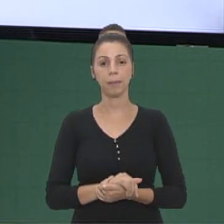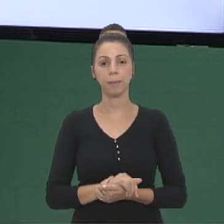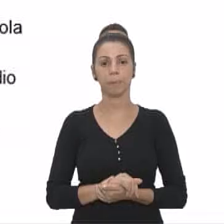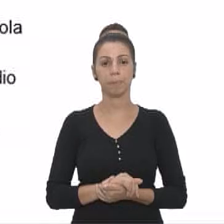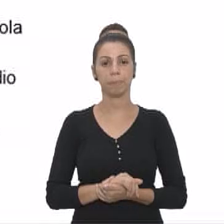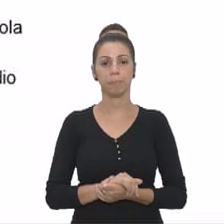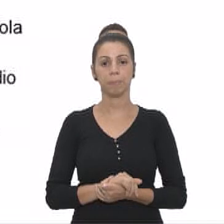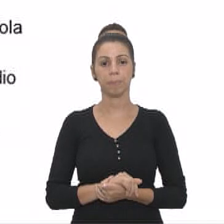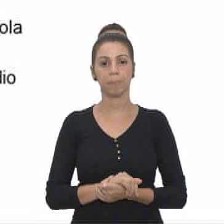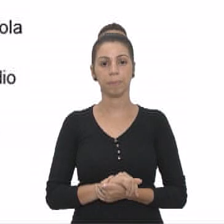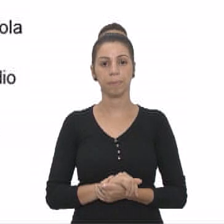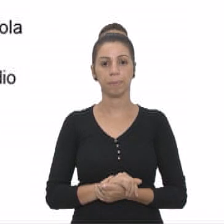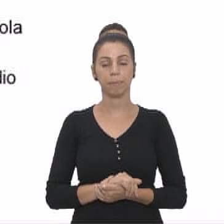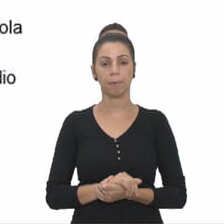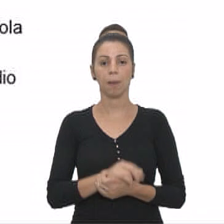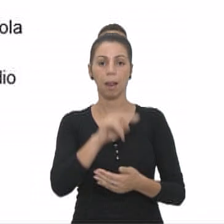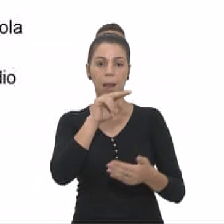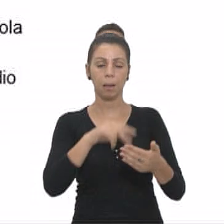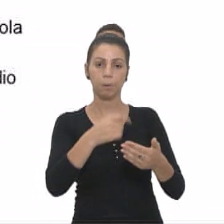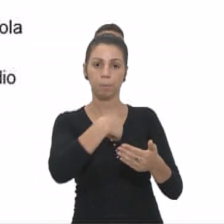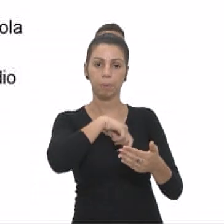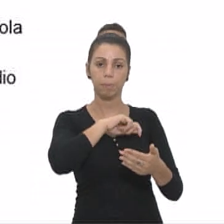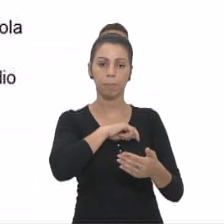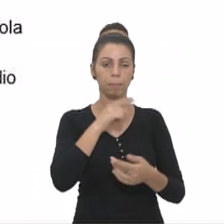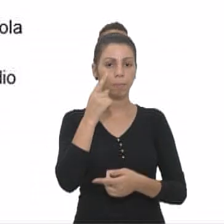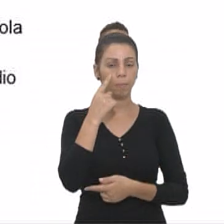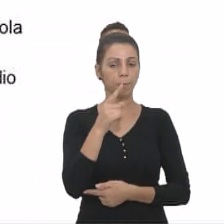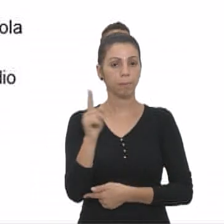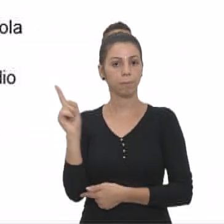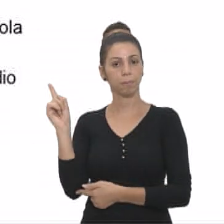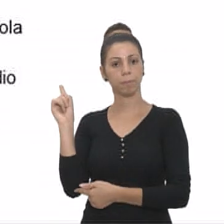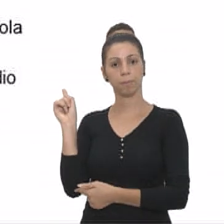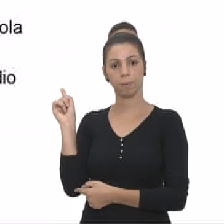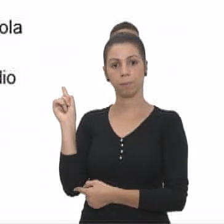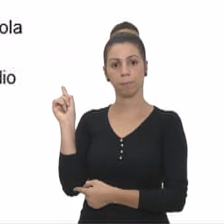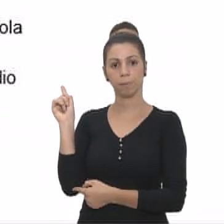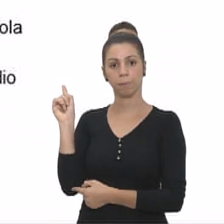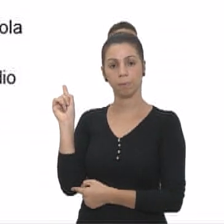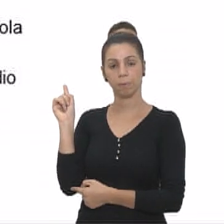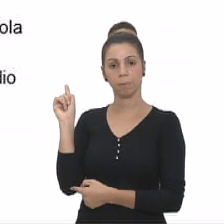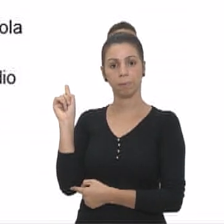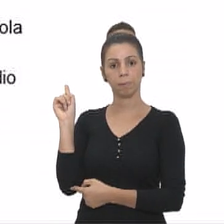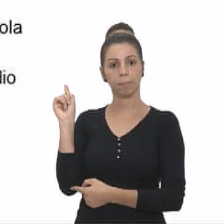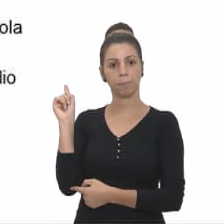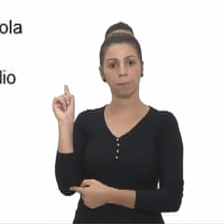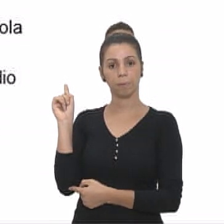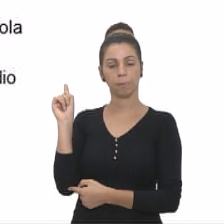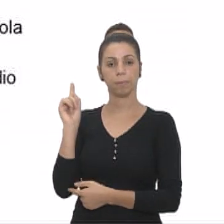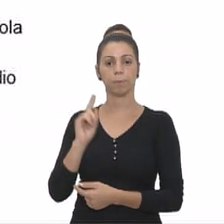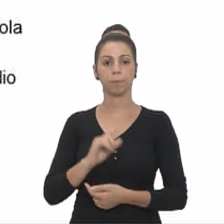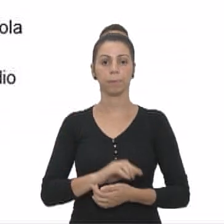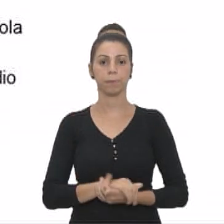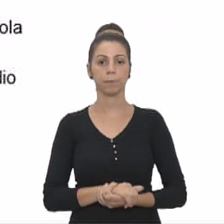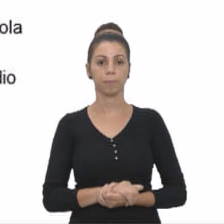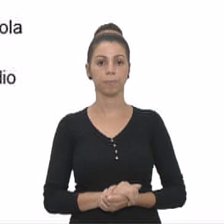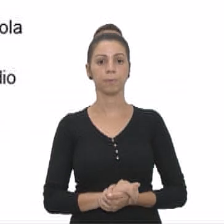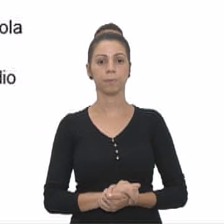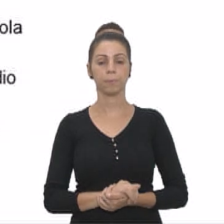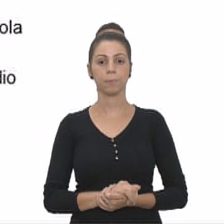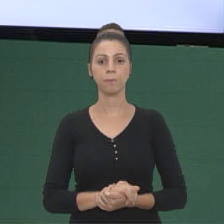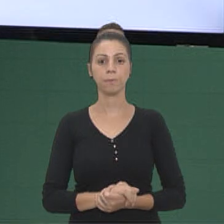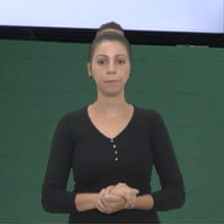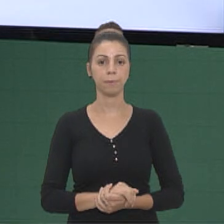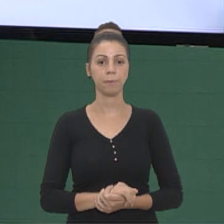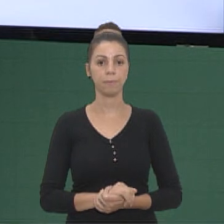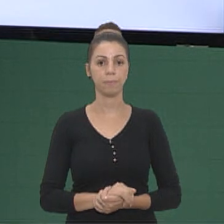Poesia. Manifestação de la beleza ou del sentimiento estético por meio de la palabra em verso